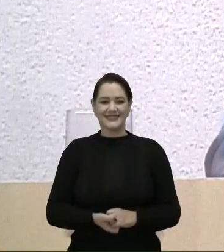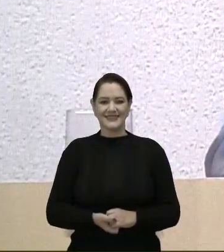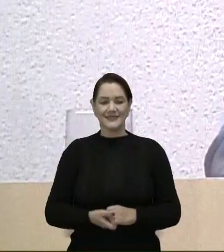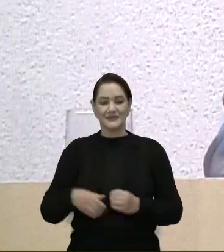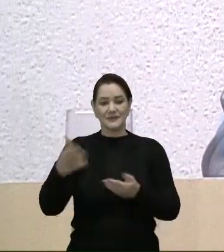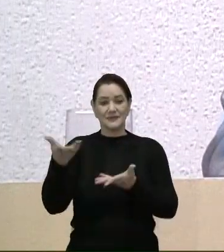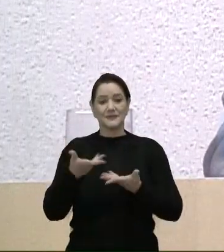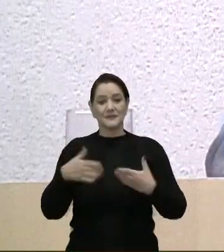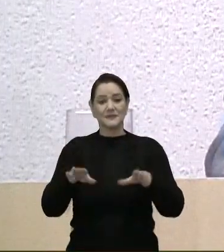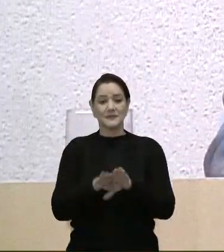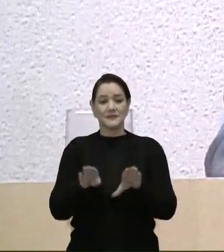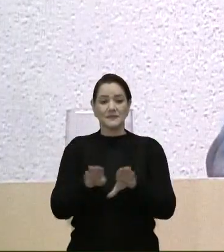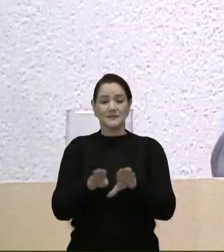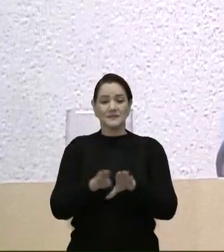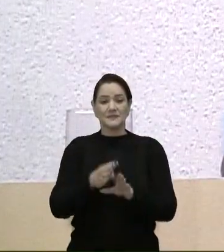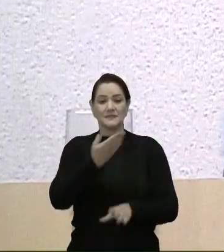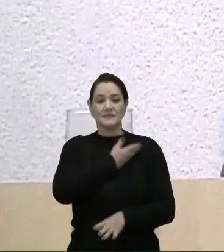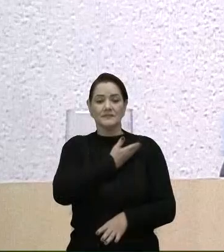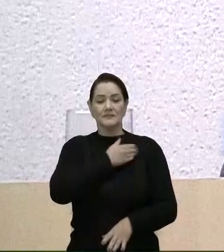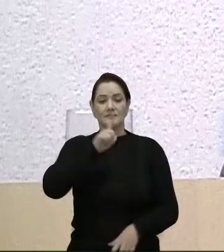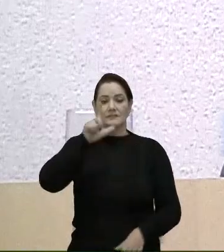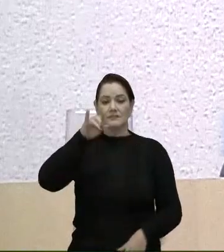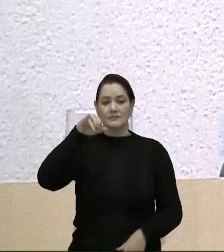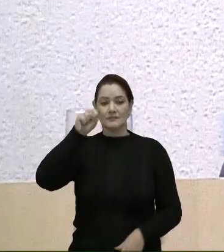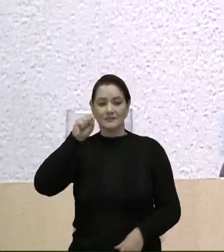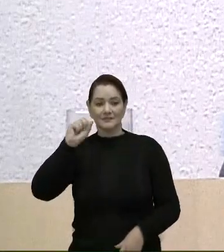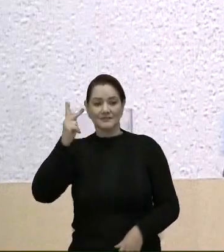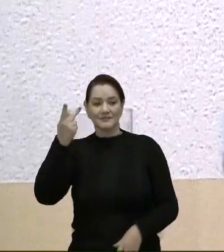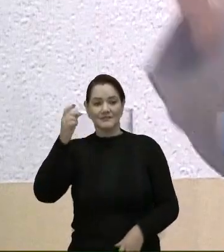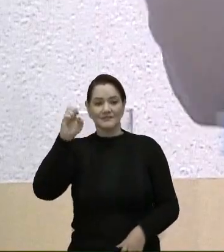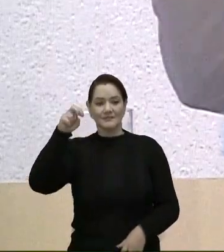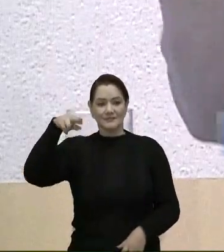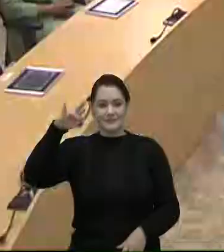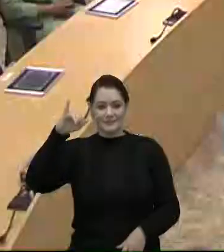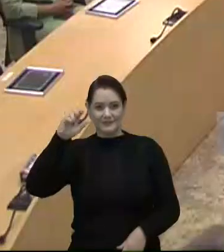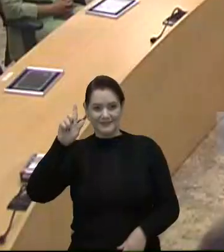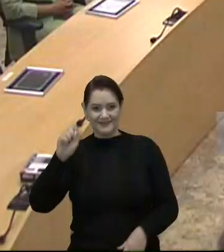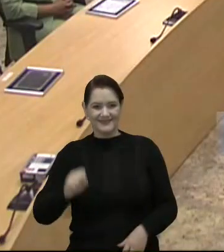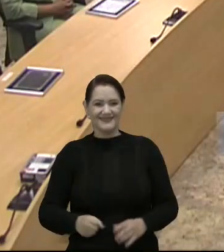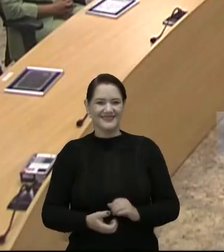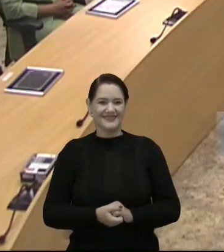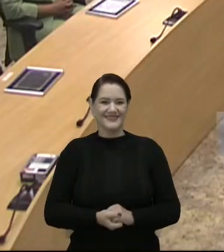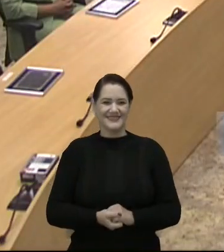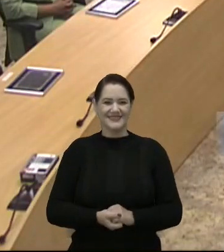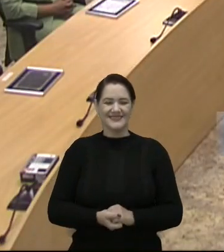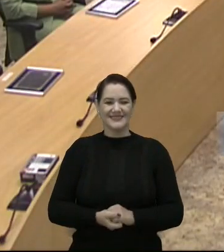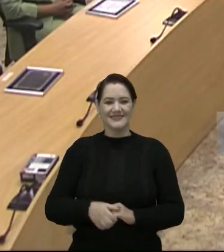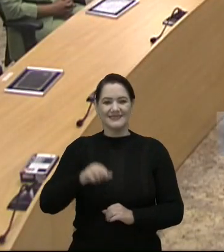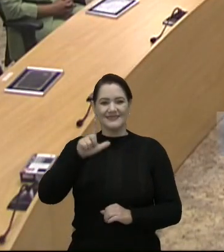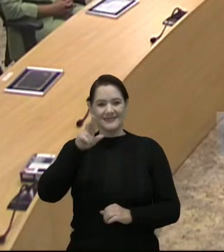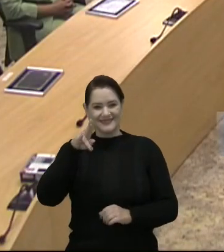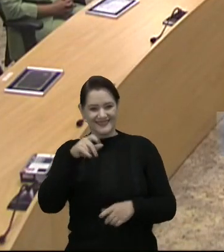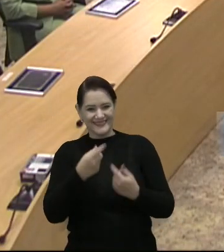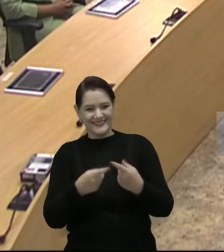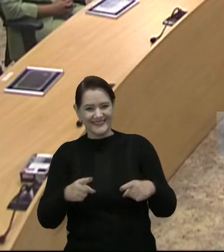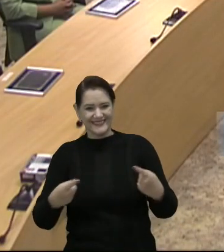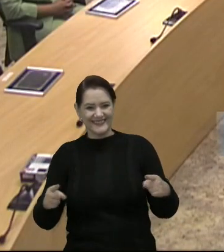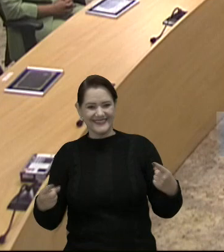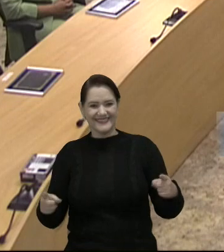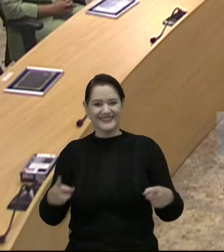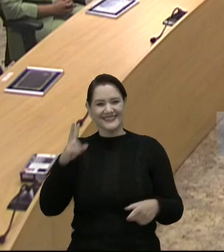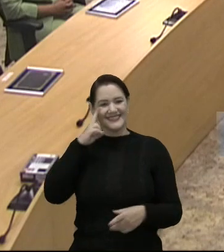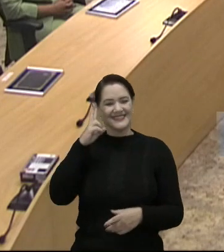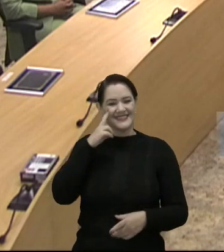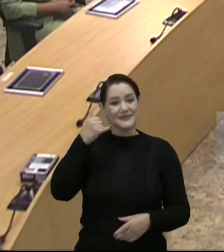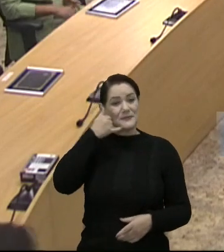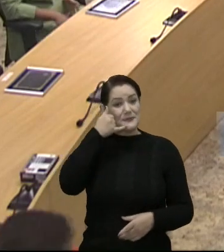Convidamos à frente dessa mesa meu amigo Luiz Henrique, por favor. Aí, ó. Ó, o churrasqueiro. Deixar já o contato aqui que a gente